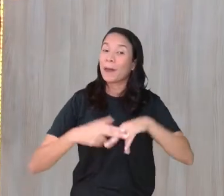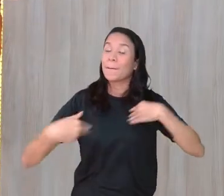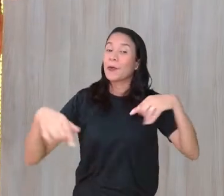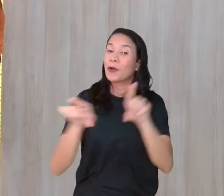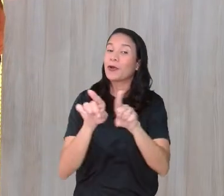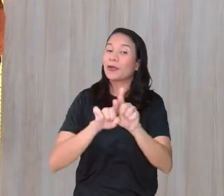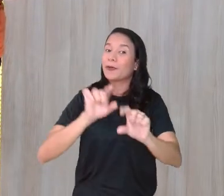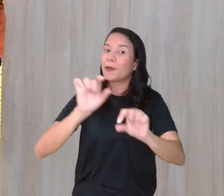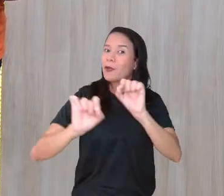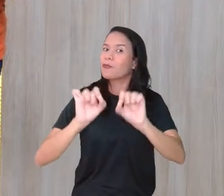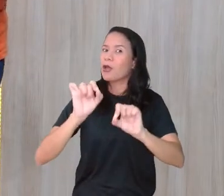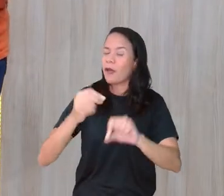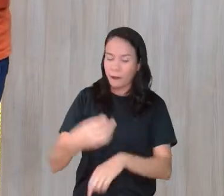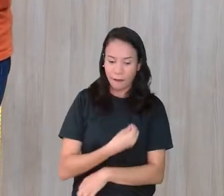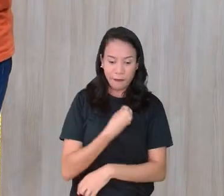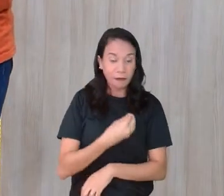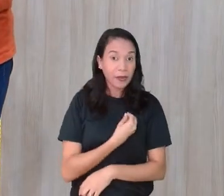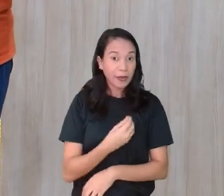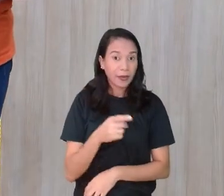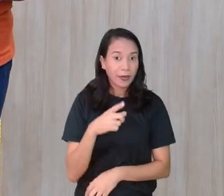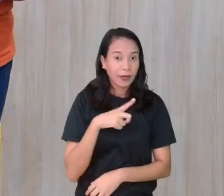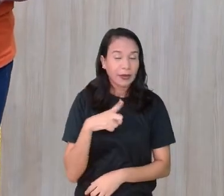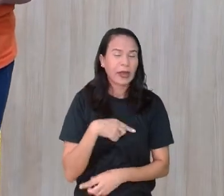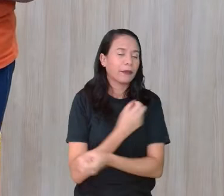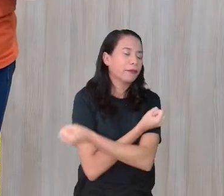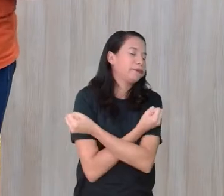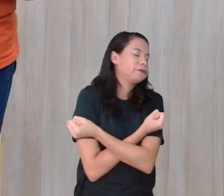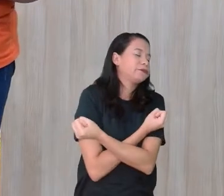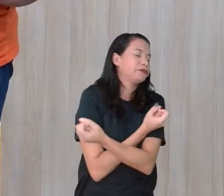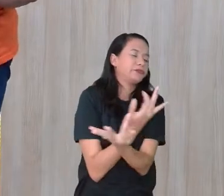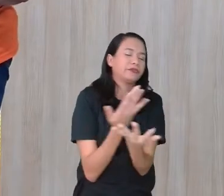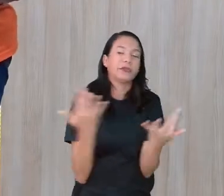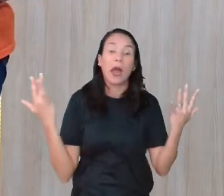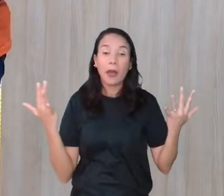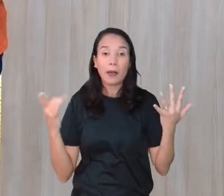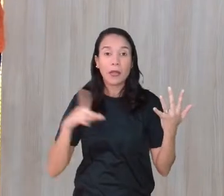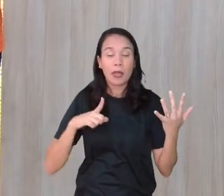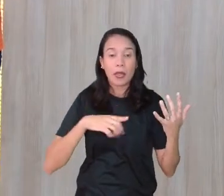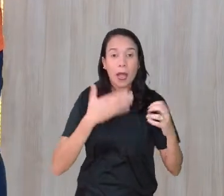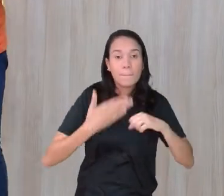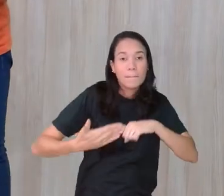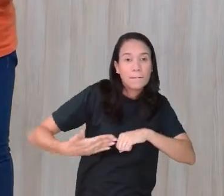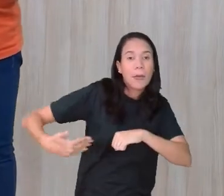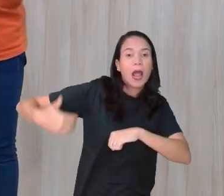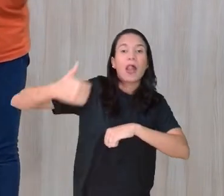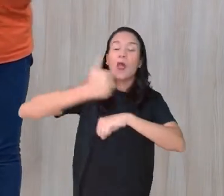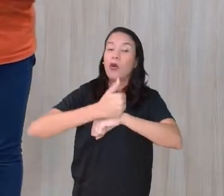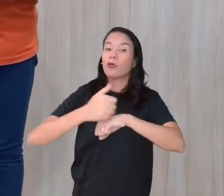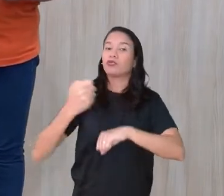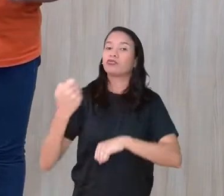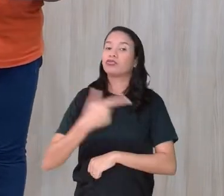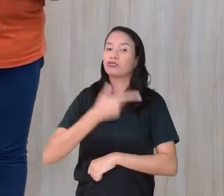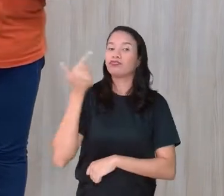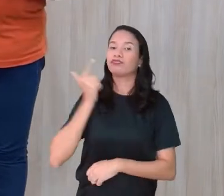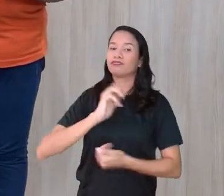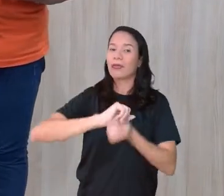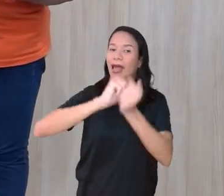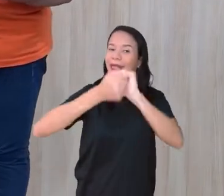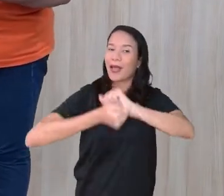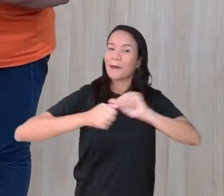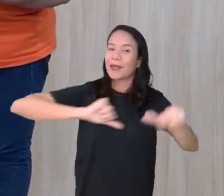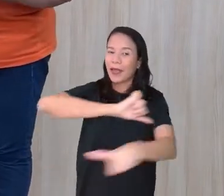questão da sobrevivência, vão trazer uma infinidade de vantagens, né? Se ele se adaptar, se ele